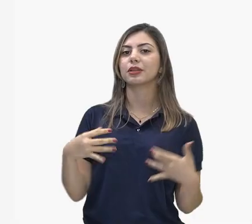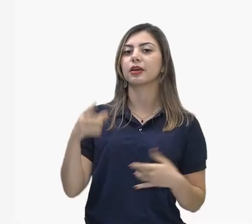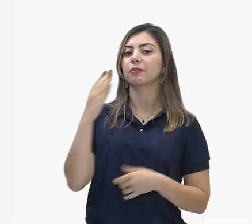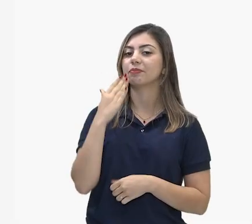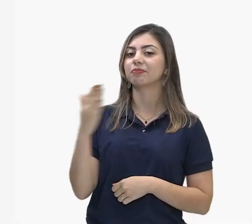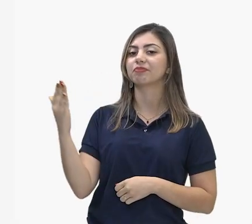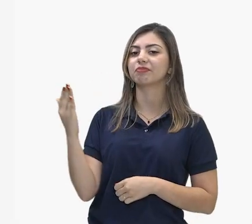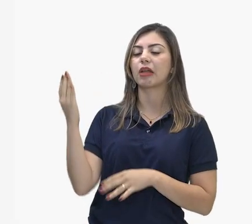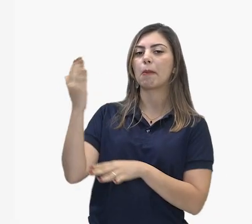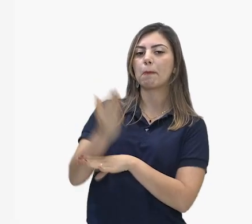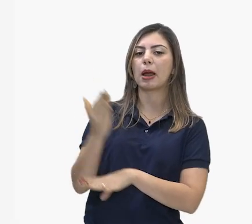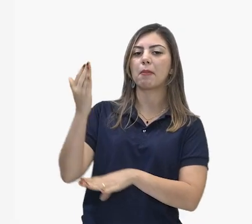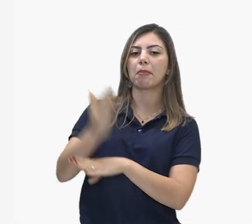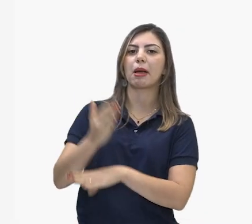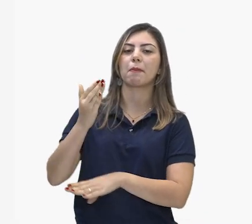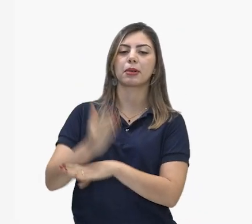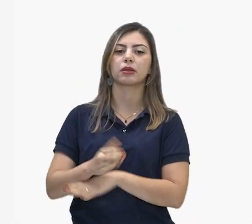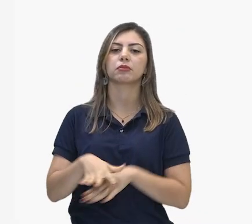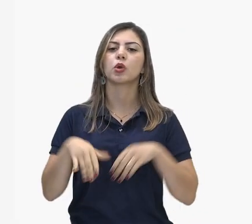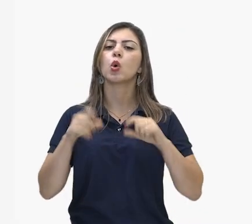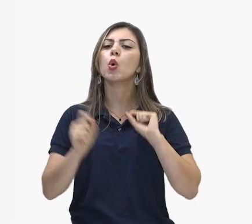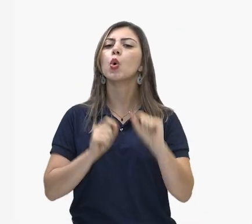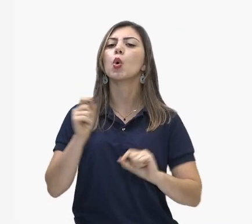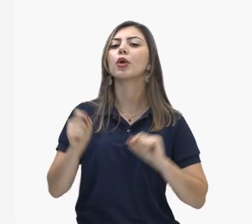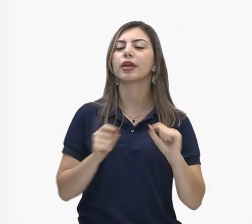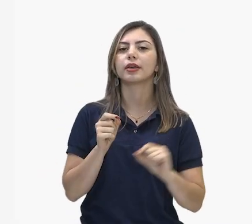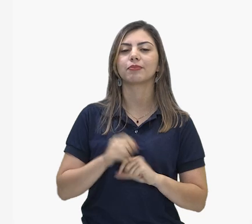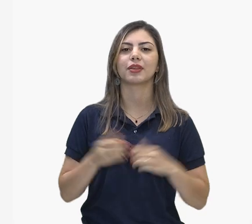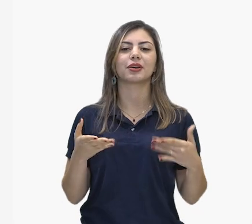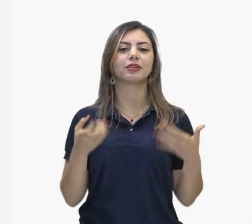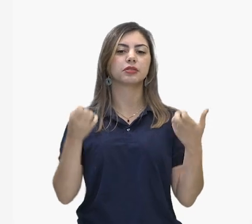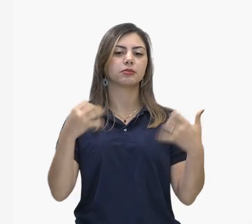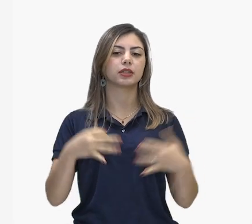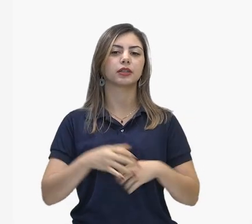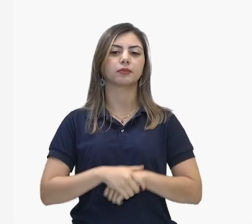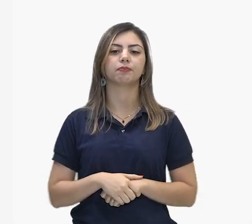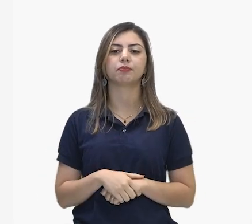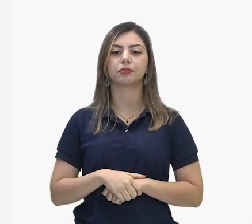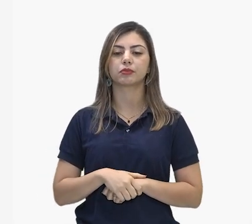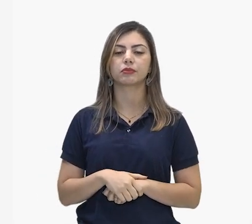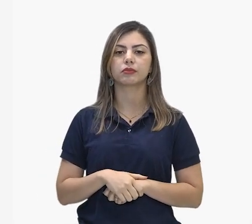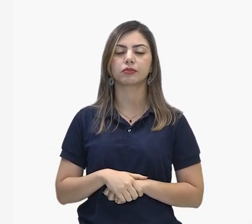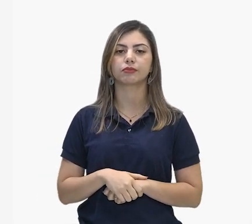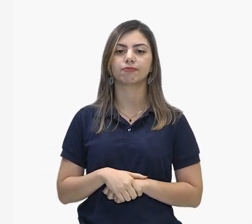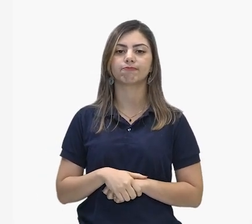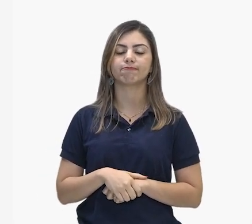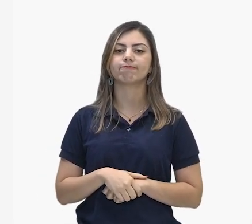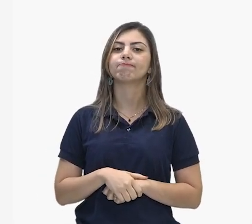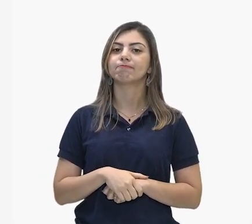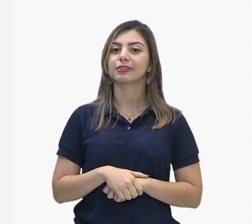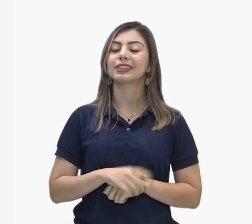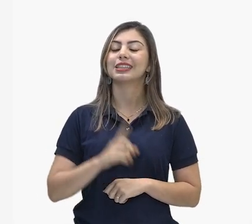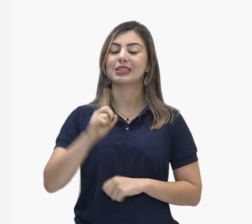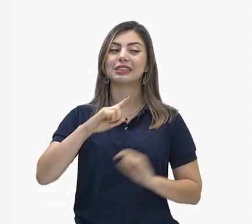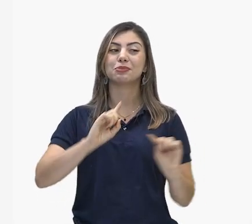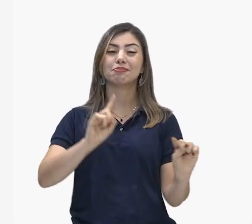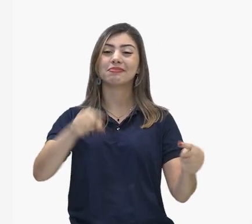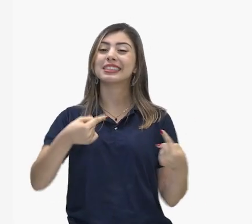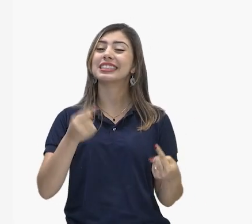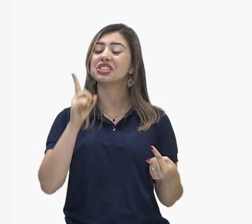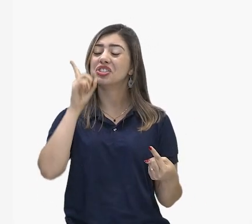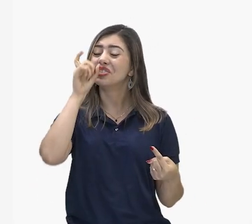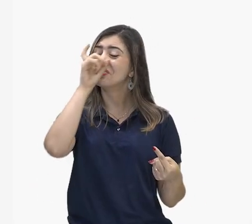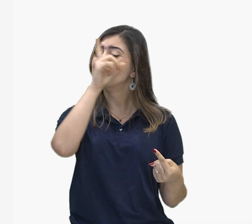desmatamento. Então, olha só, o que é o desmatamento? O desmatamento, ele, né, vai ser uma das maiores ameaças à